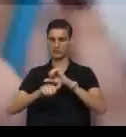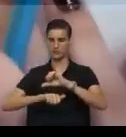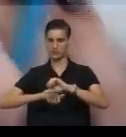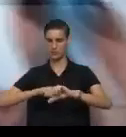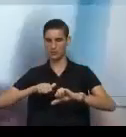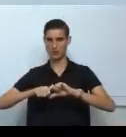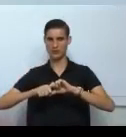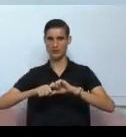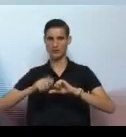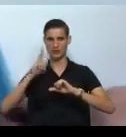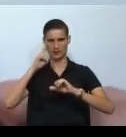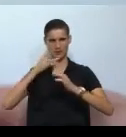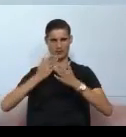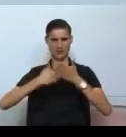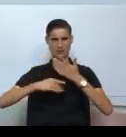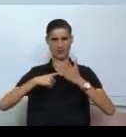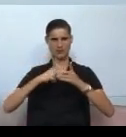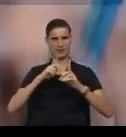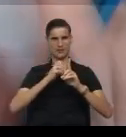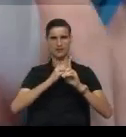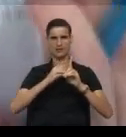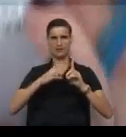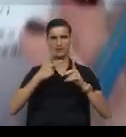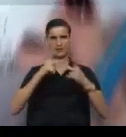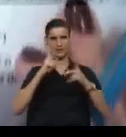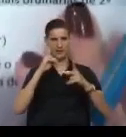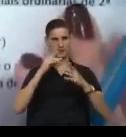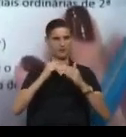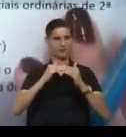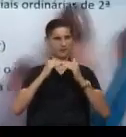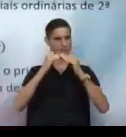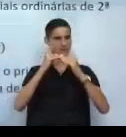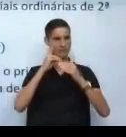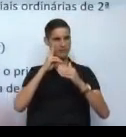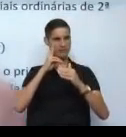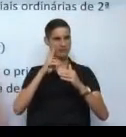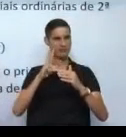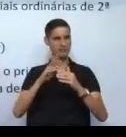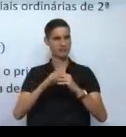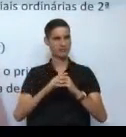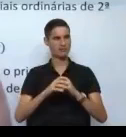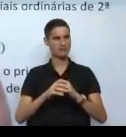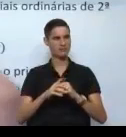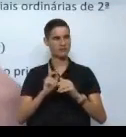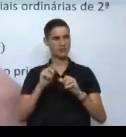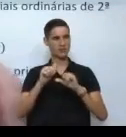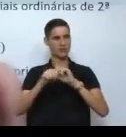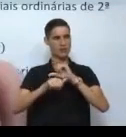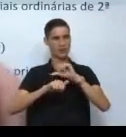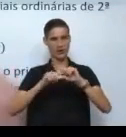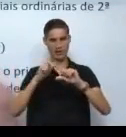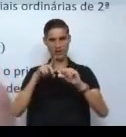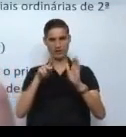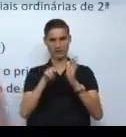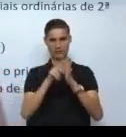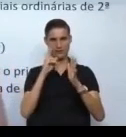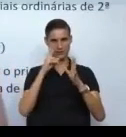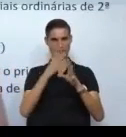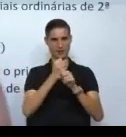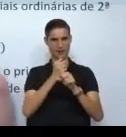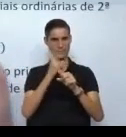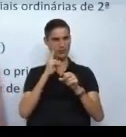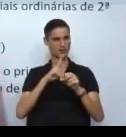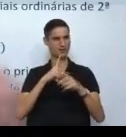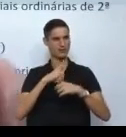substituição lá na nossa função, lá em cima, que é essa função aqui, olha. Fazendo a substituição, onde a gente calcula as